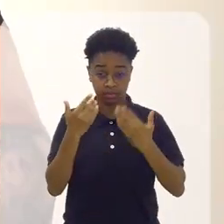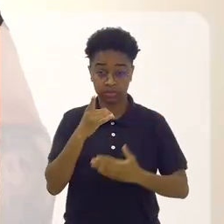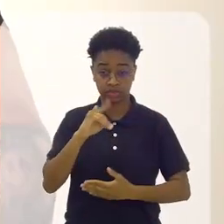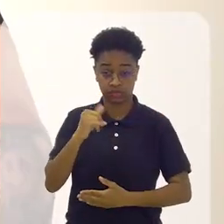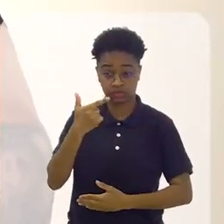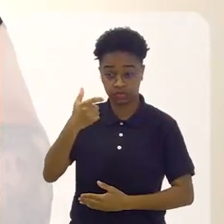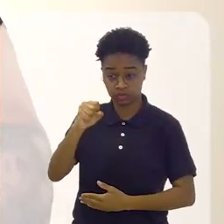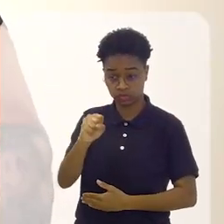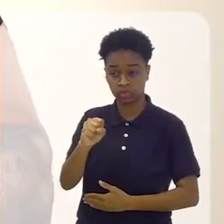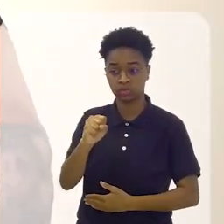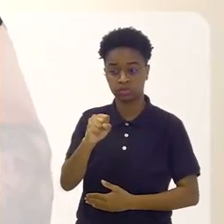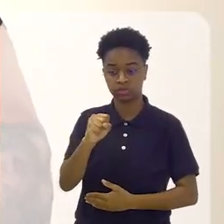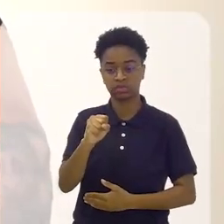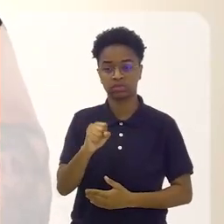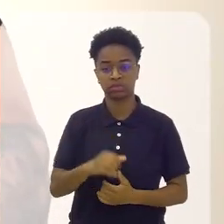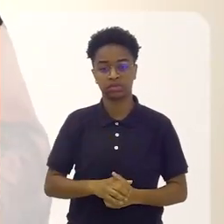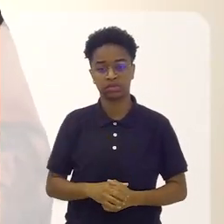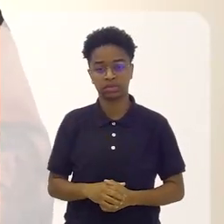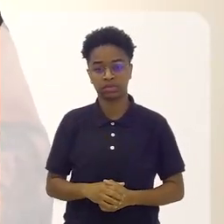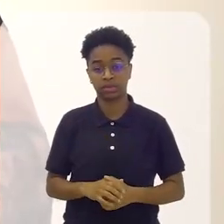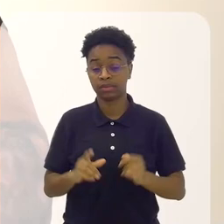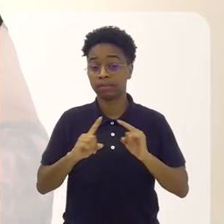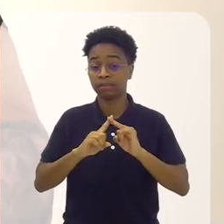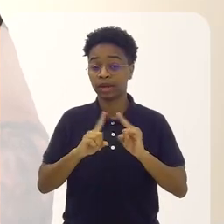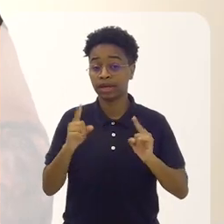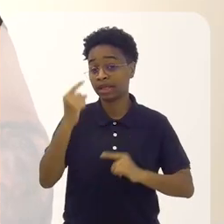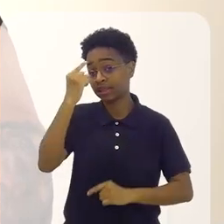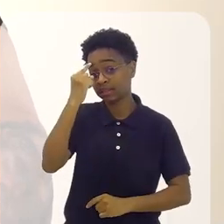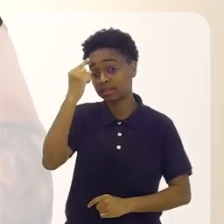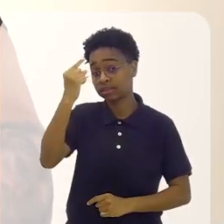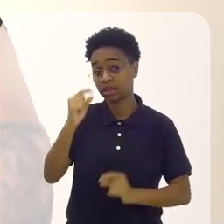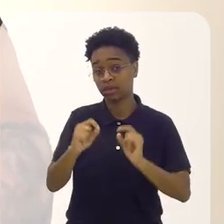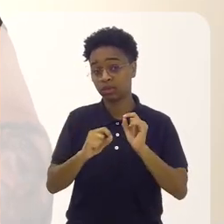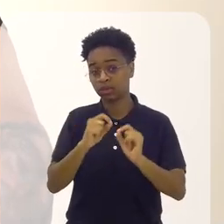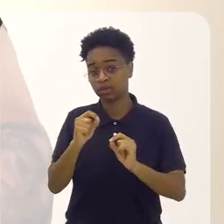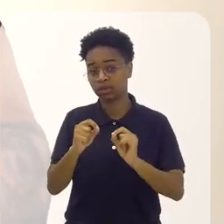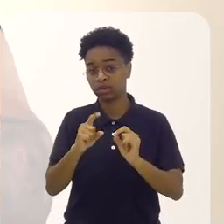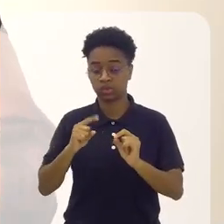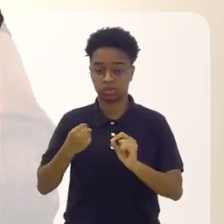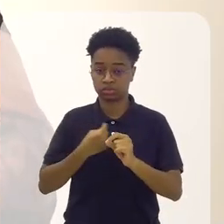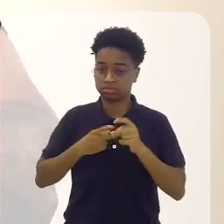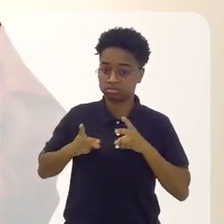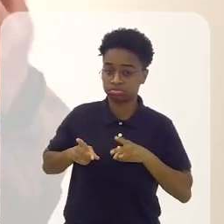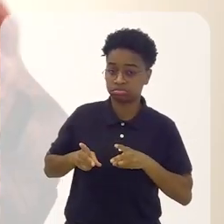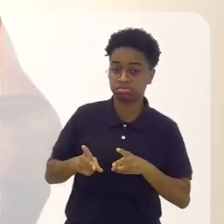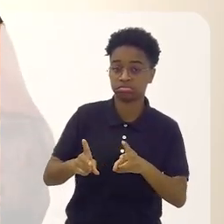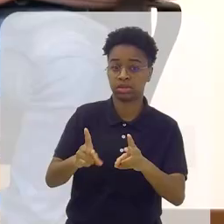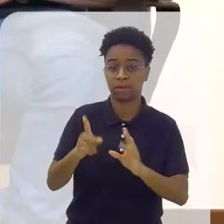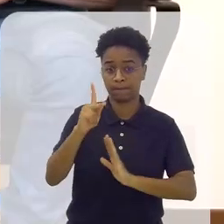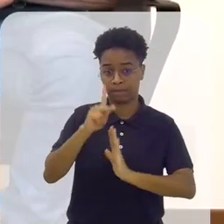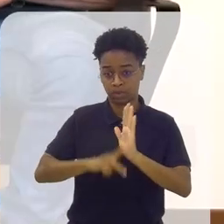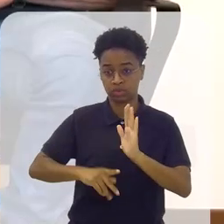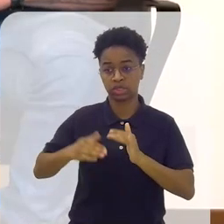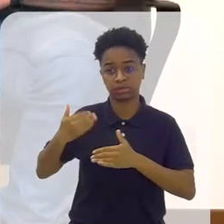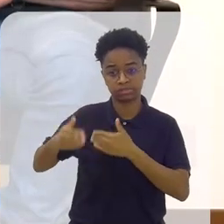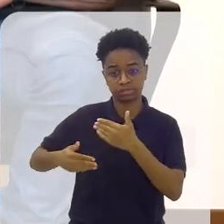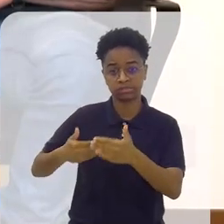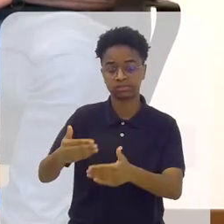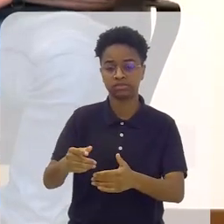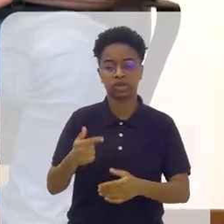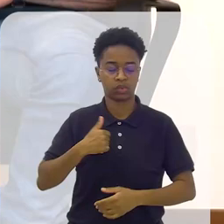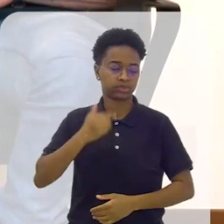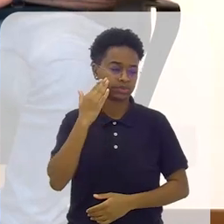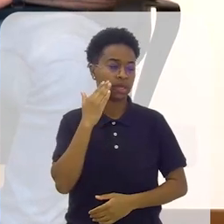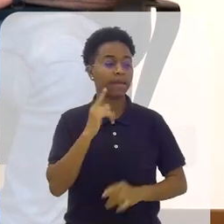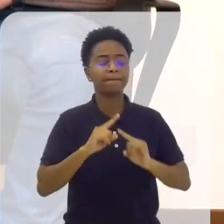dia 28, a próxima apresentação. Só que, assim, a ideia é que a gente vá andando um projeto para várias